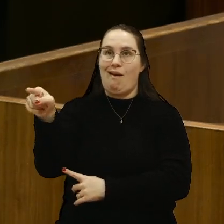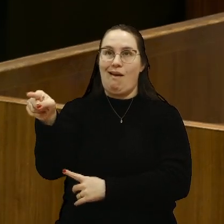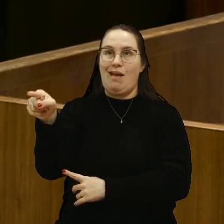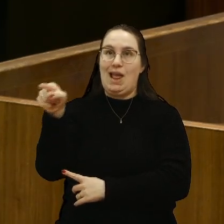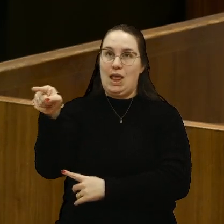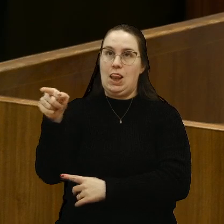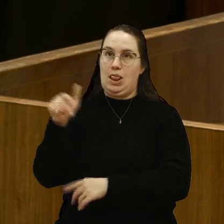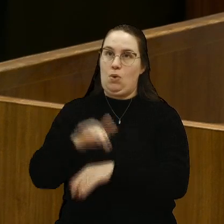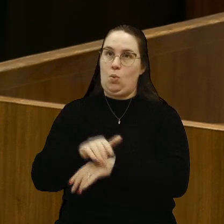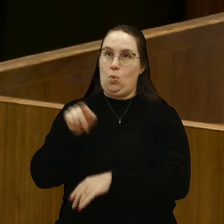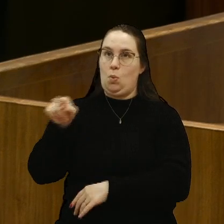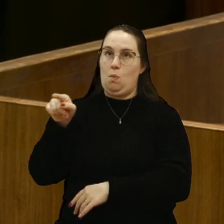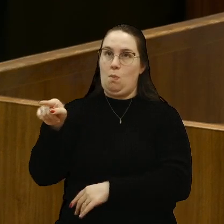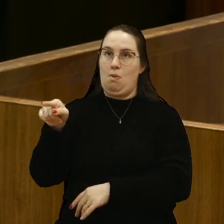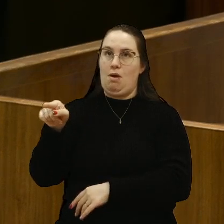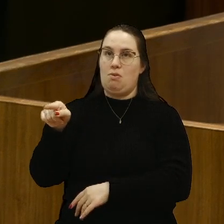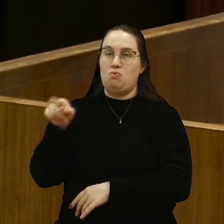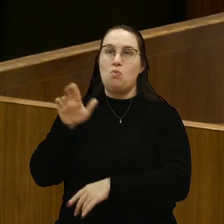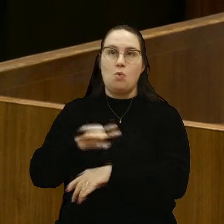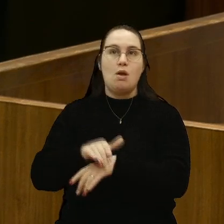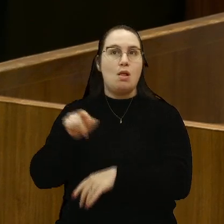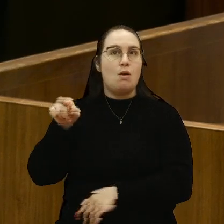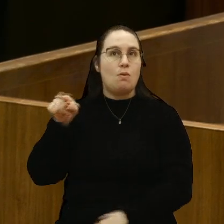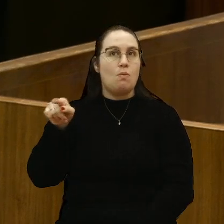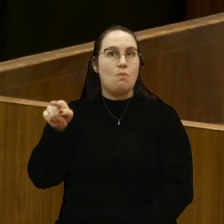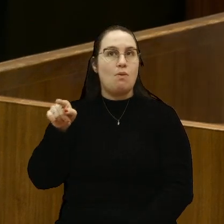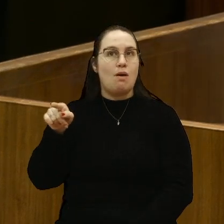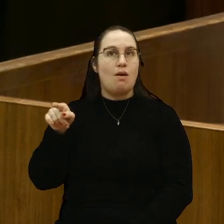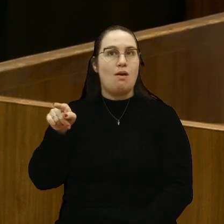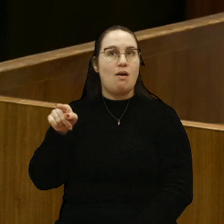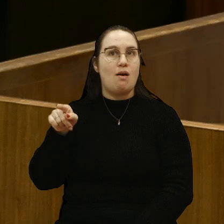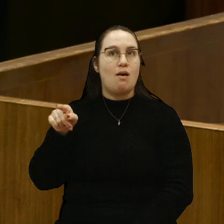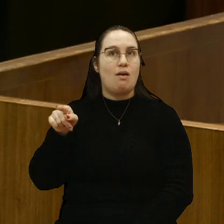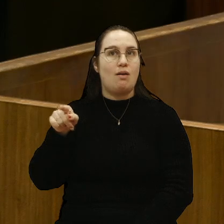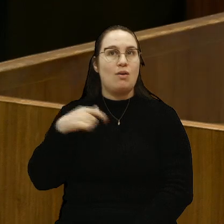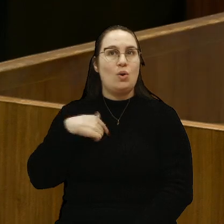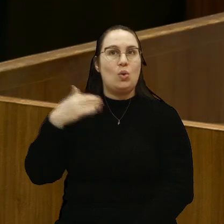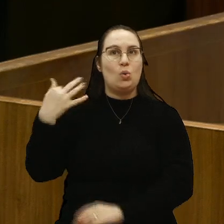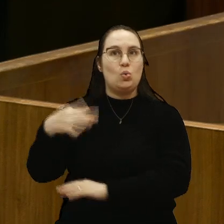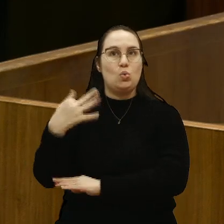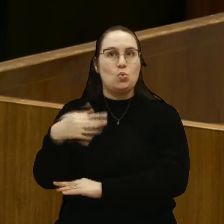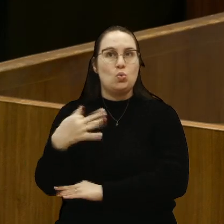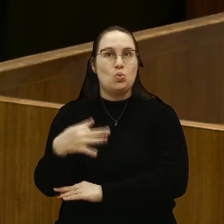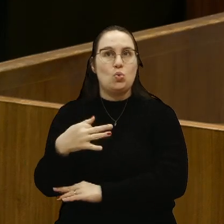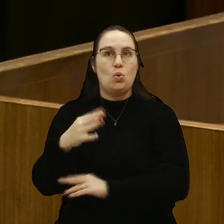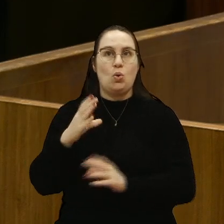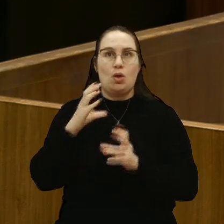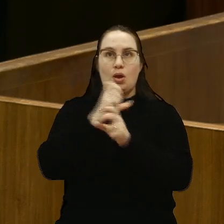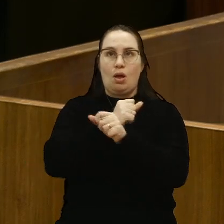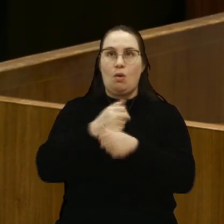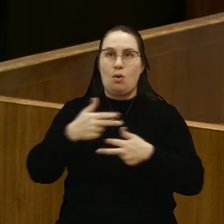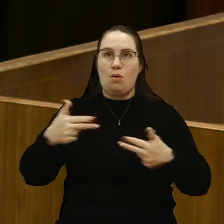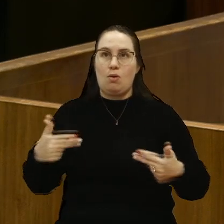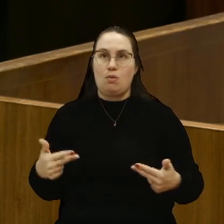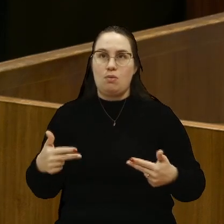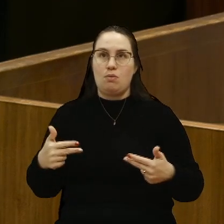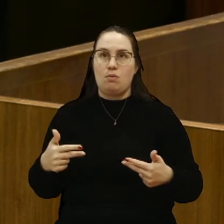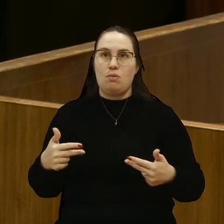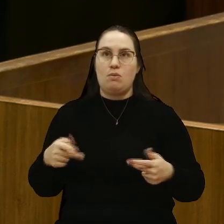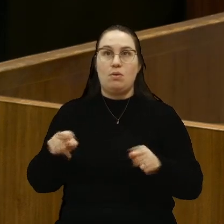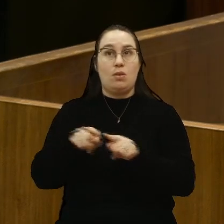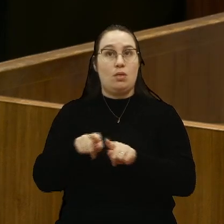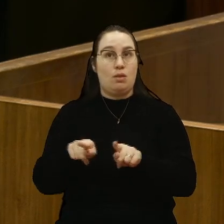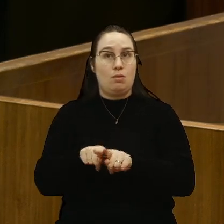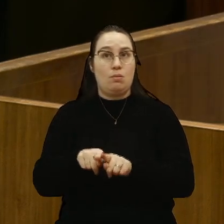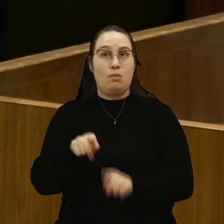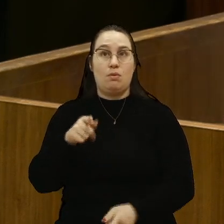infrator. Esse infrator cometeu algo que causou dolo ao animal. Animal esse também,